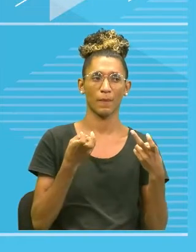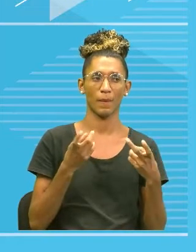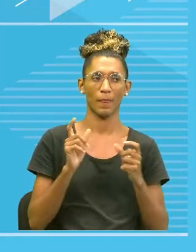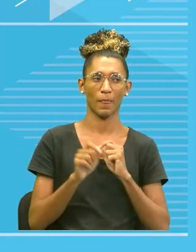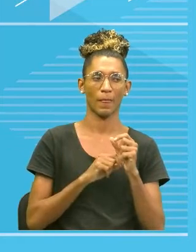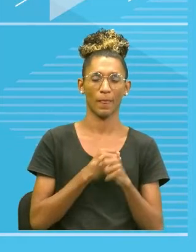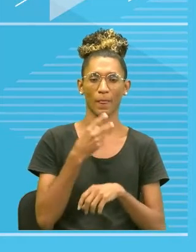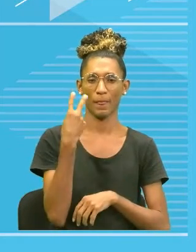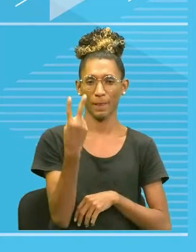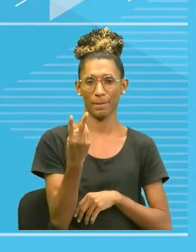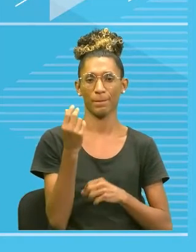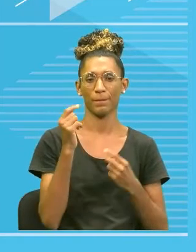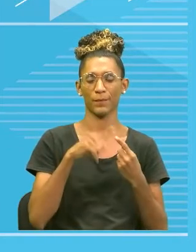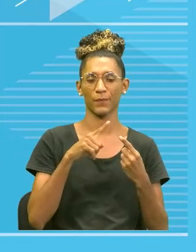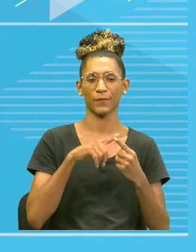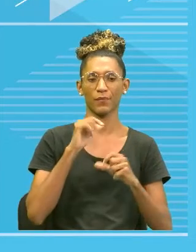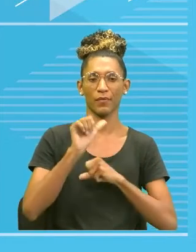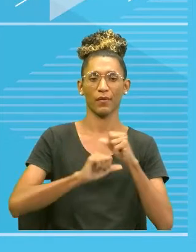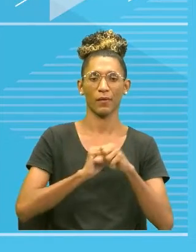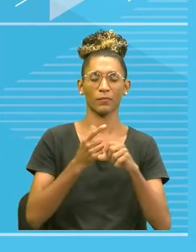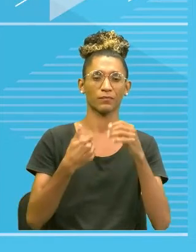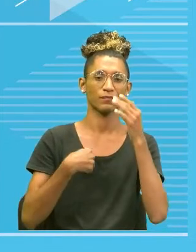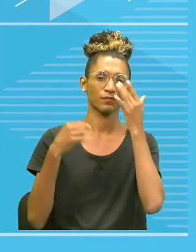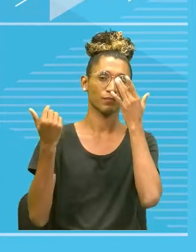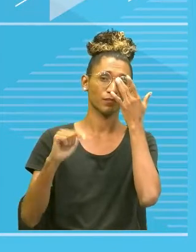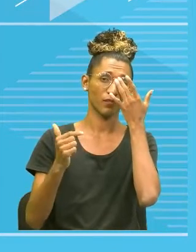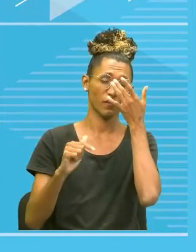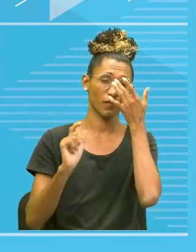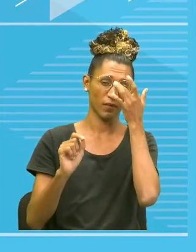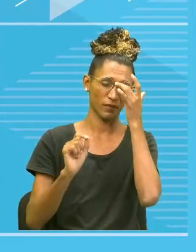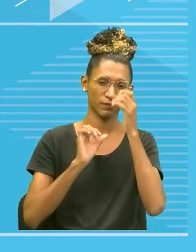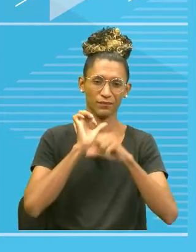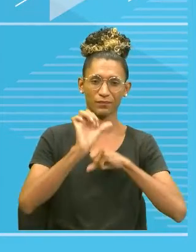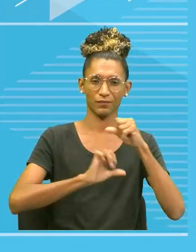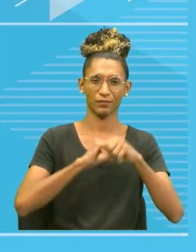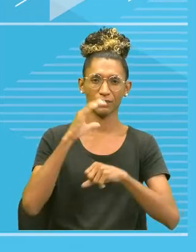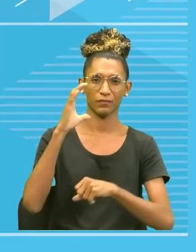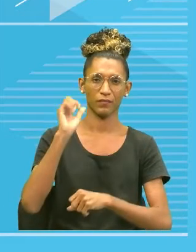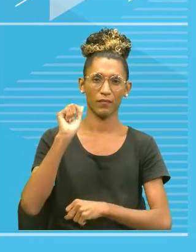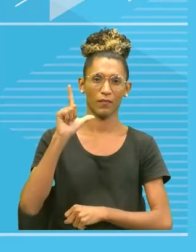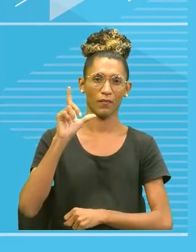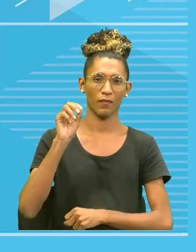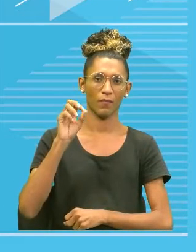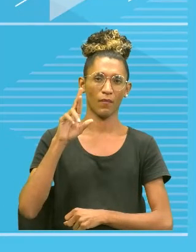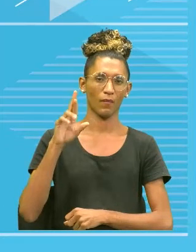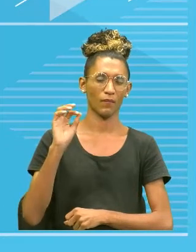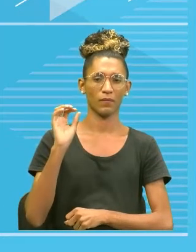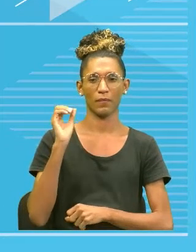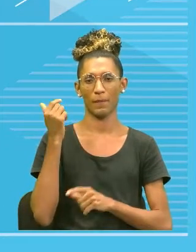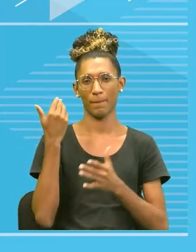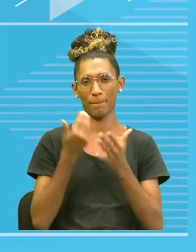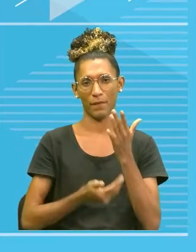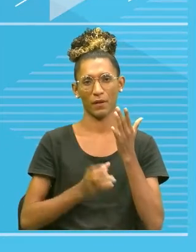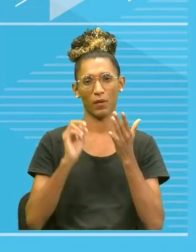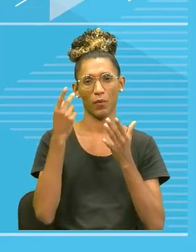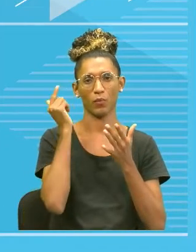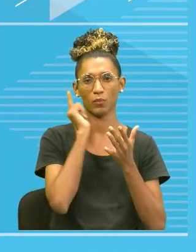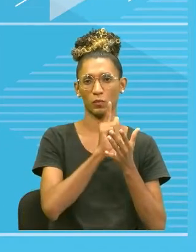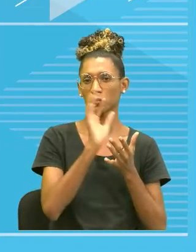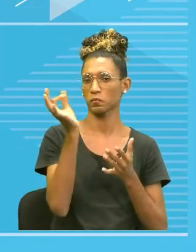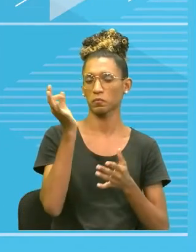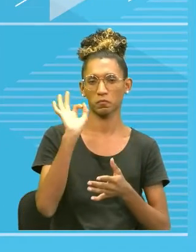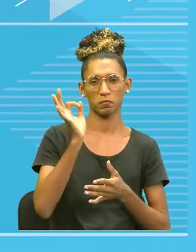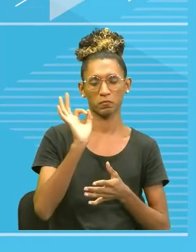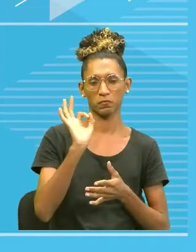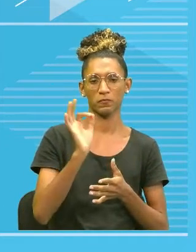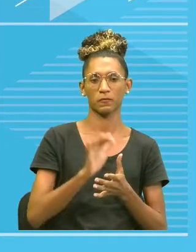duas transformações eu não tenho troca de calor, tá bom? Eu não tenho perda ou ganho de temperatura.